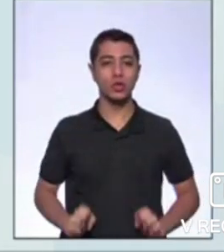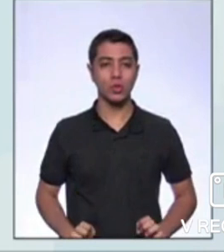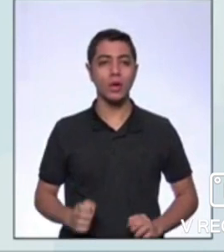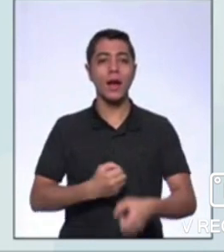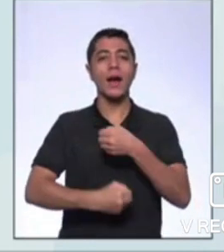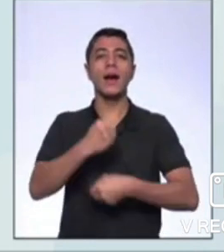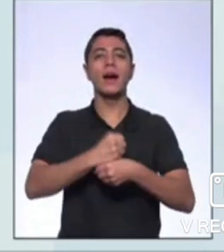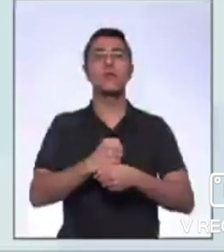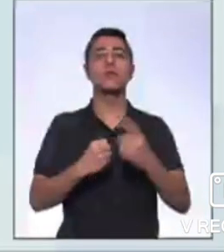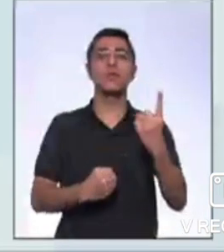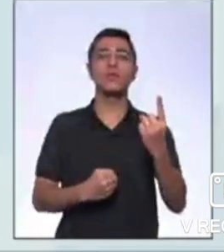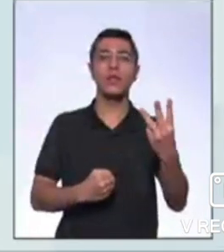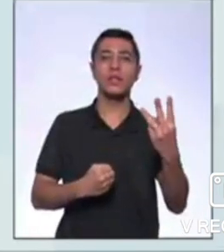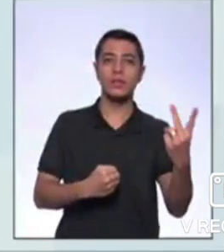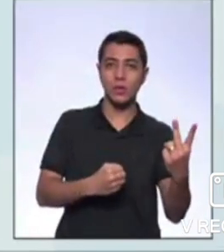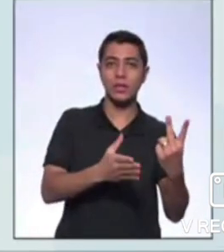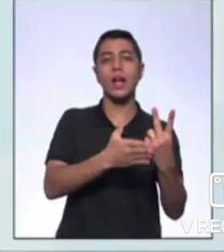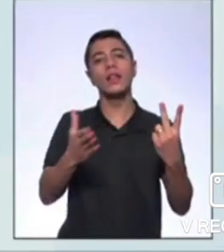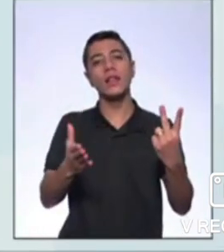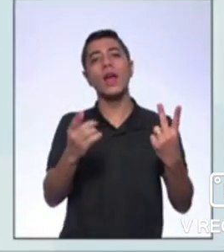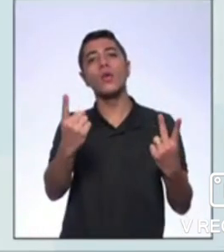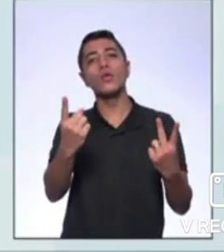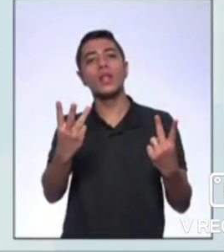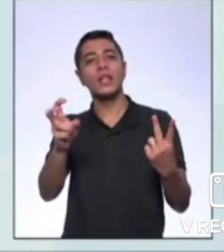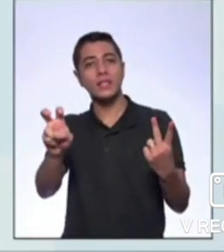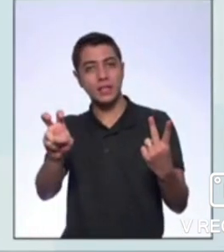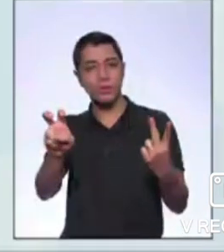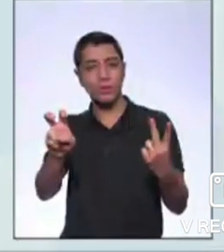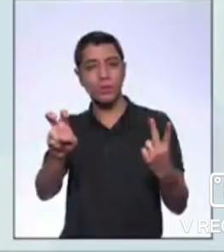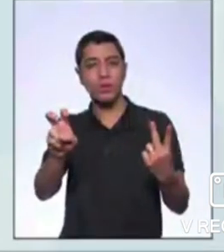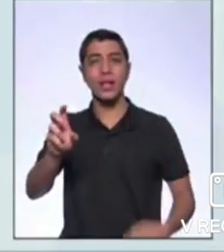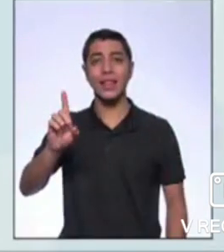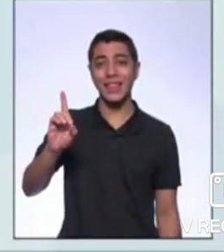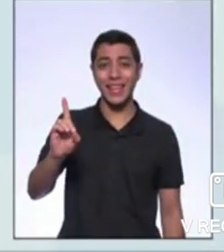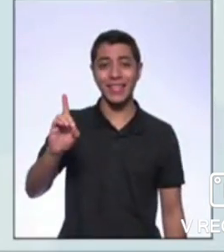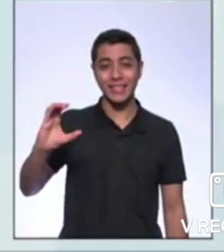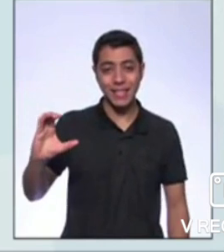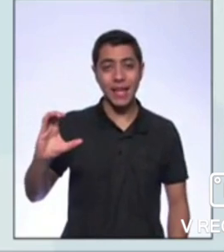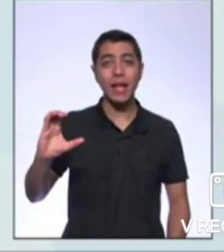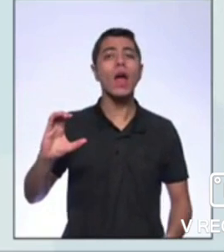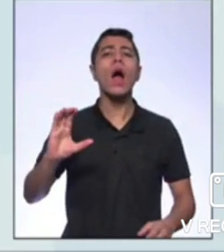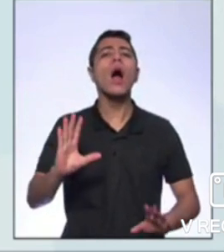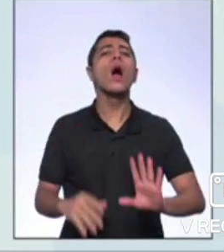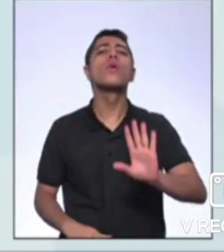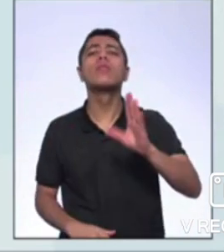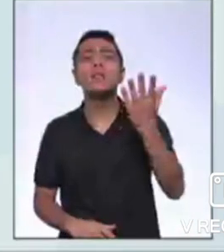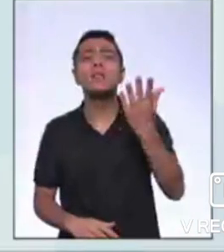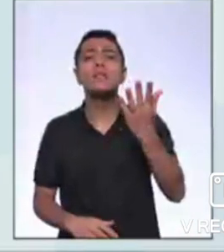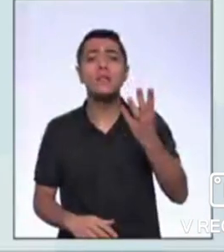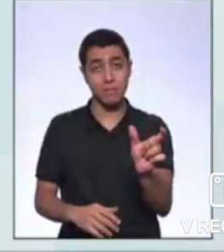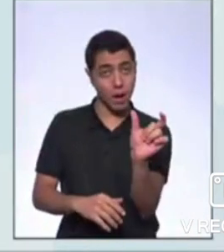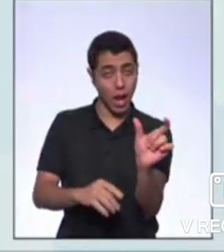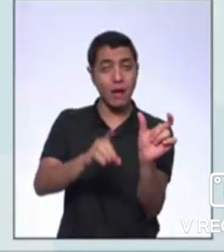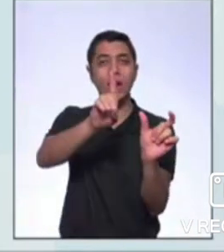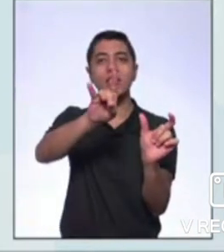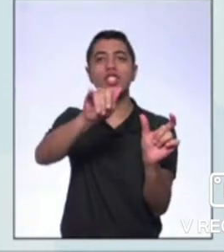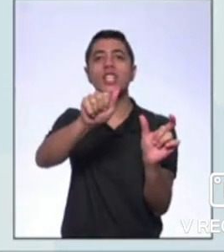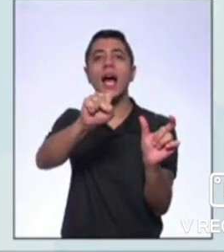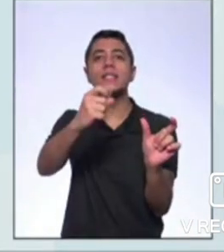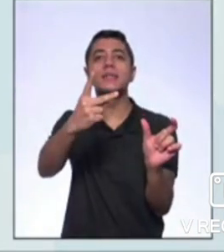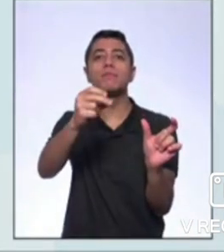depois de Cristo, acontece a chamada diáspora judaica. Diáspora significa espalhamento, né,